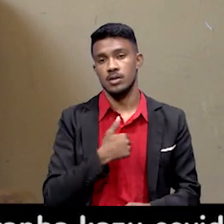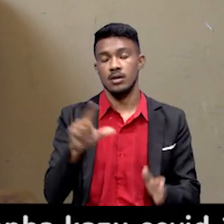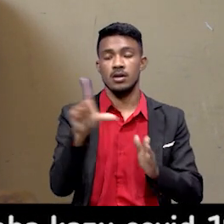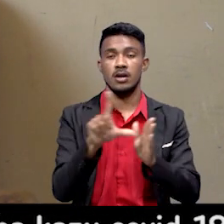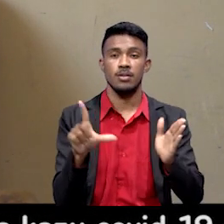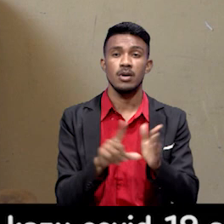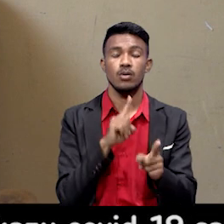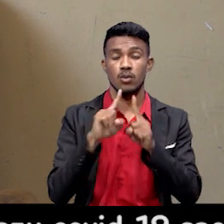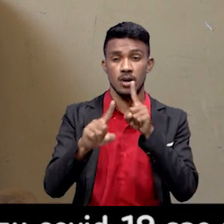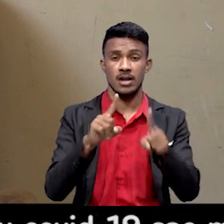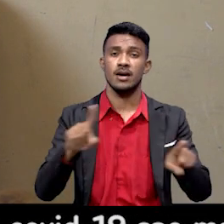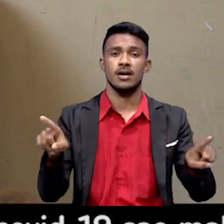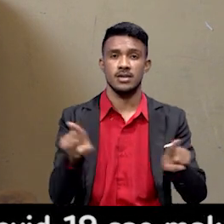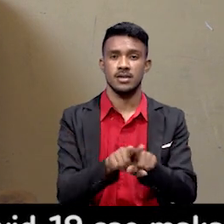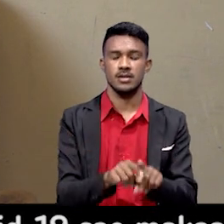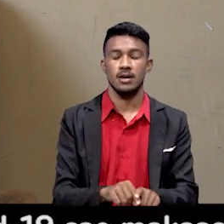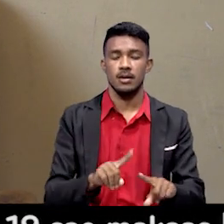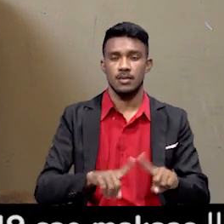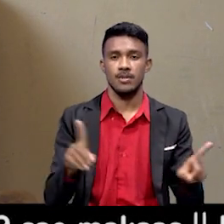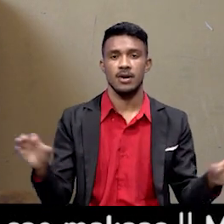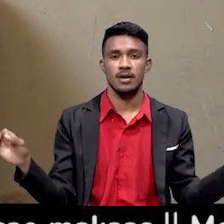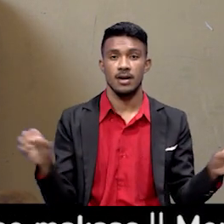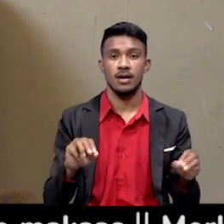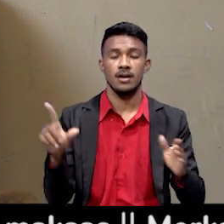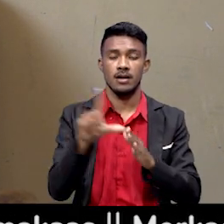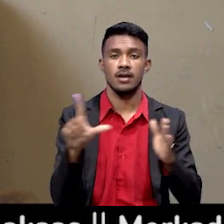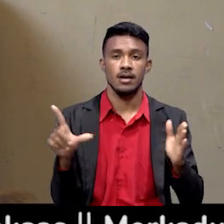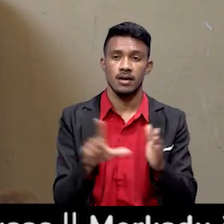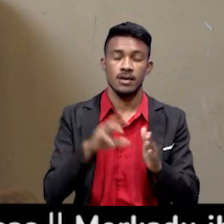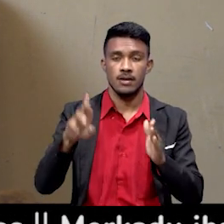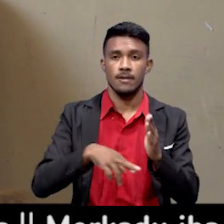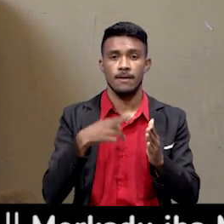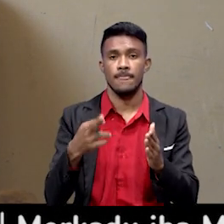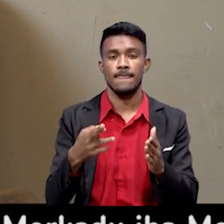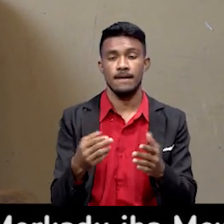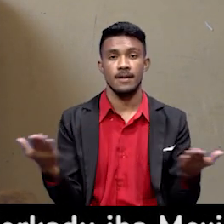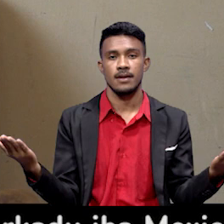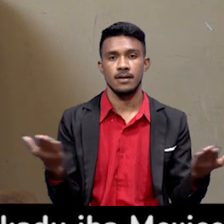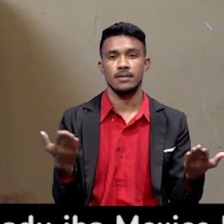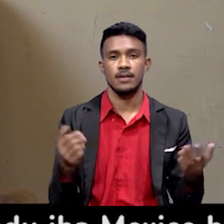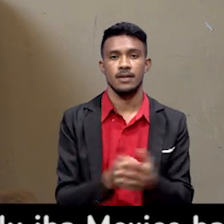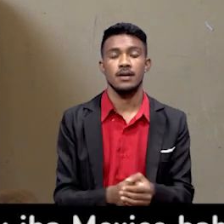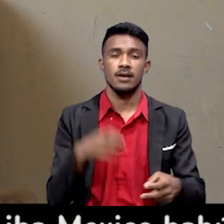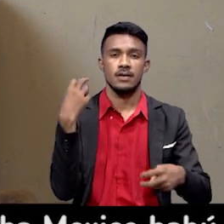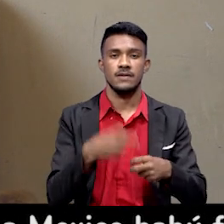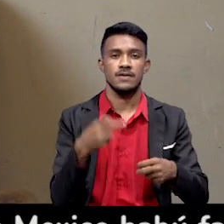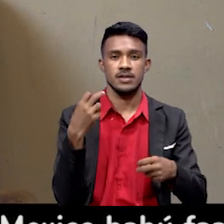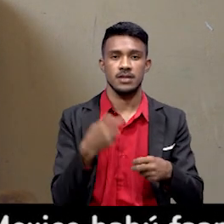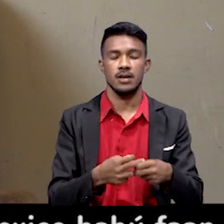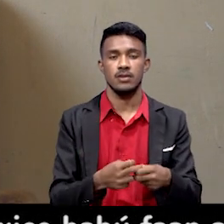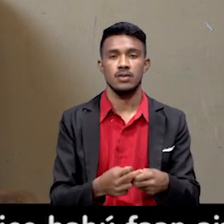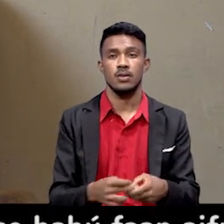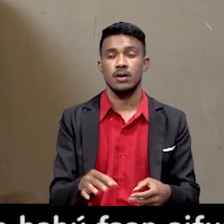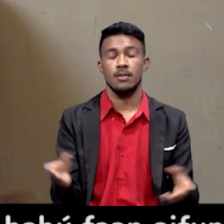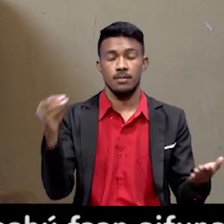hasa ne mas lai ha lei da hal retroativo ne lai ha nebe difícil atu mahal fal